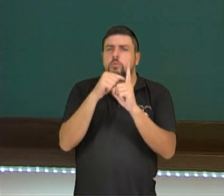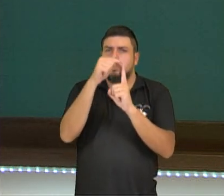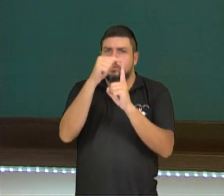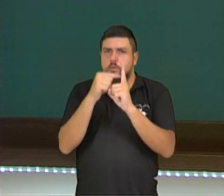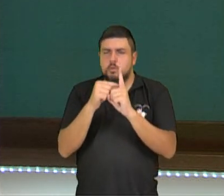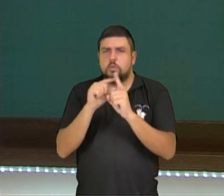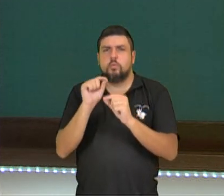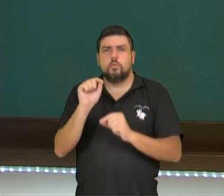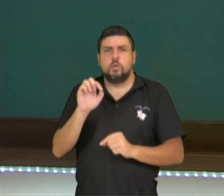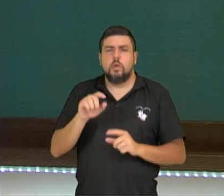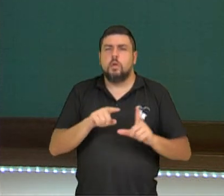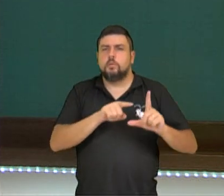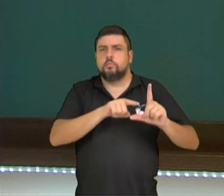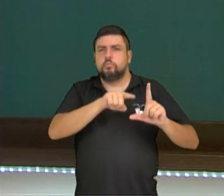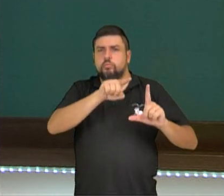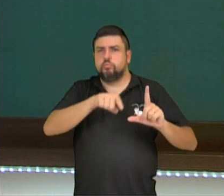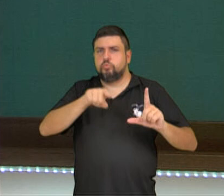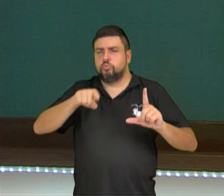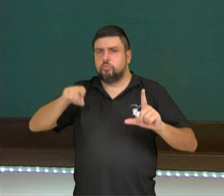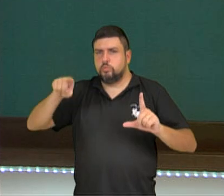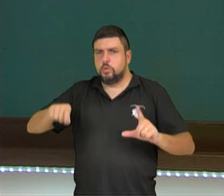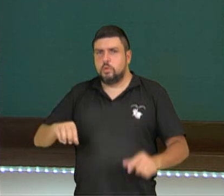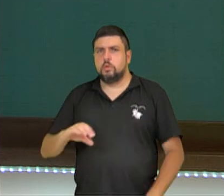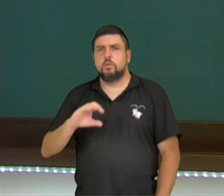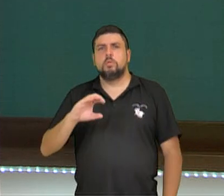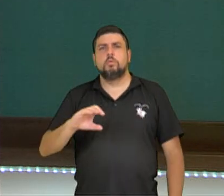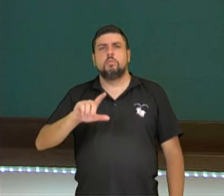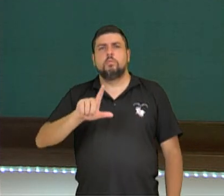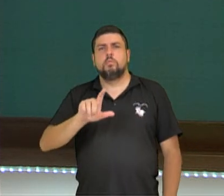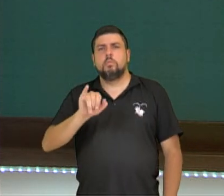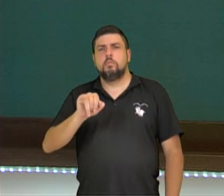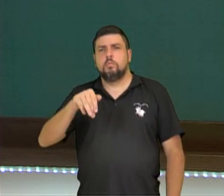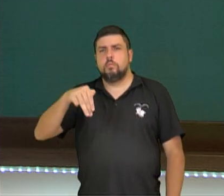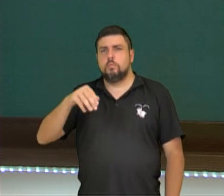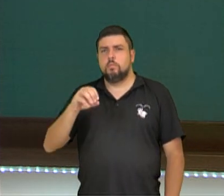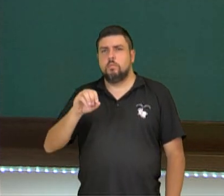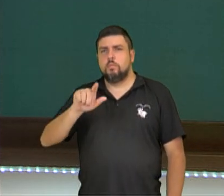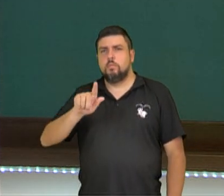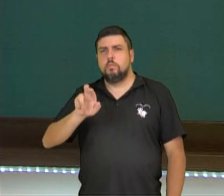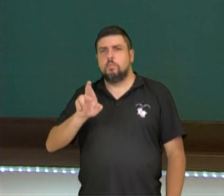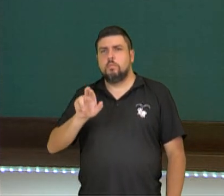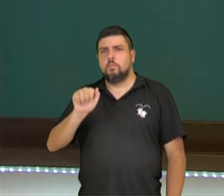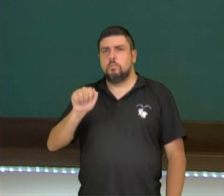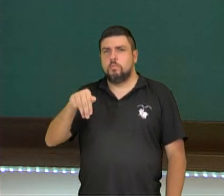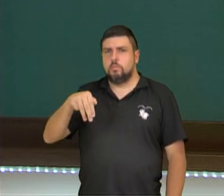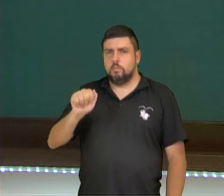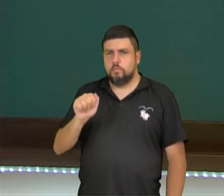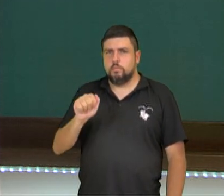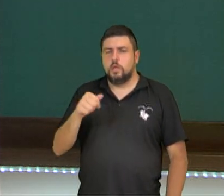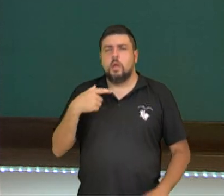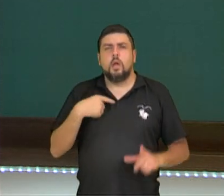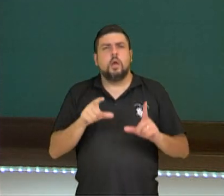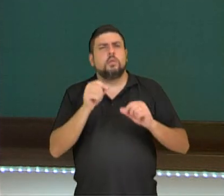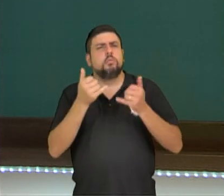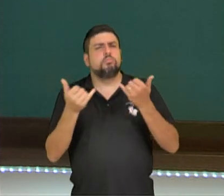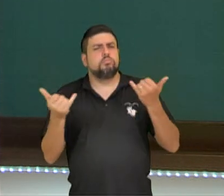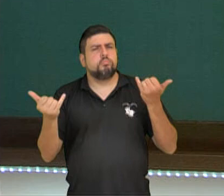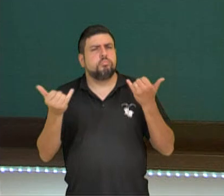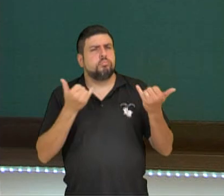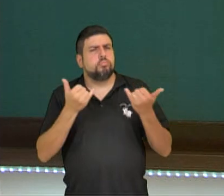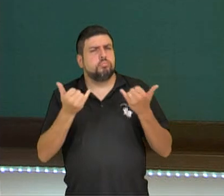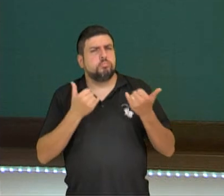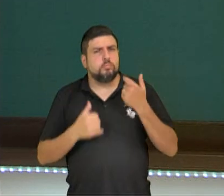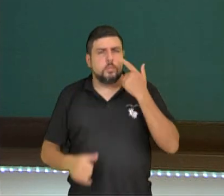um gráfico que a gente chama de climograma. O que o climograma mostra para nós? Que informações estão